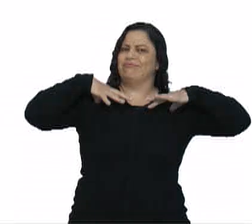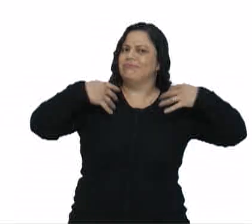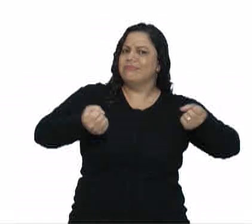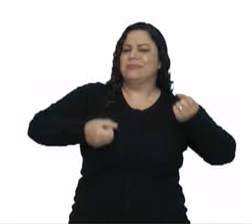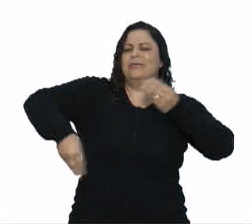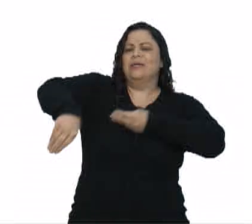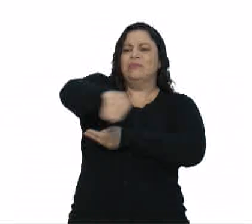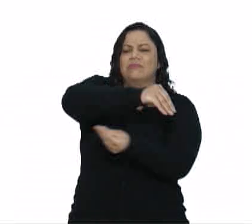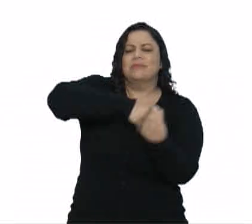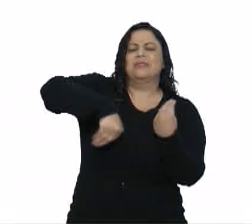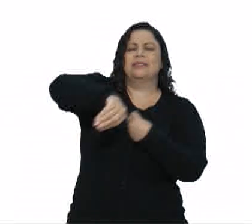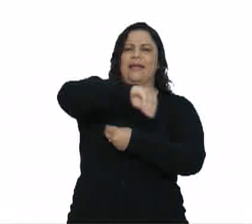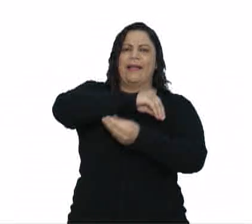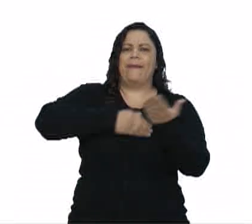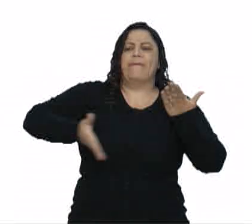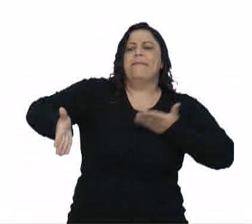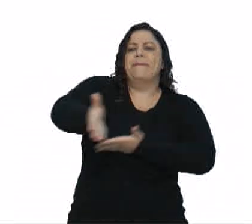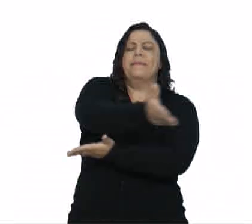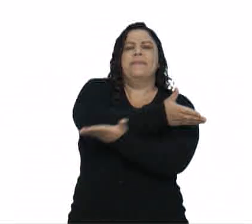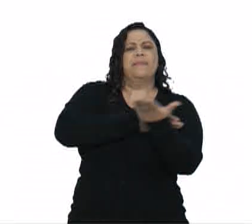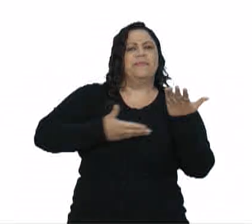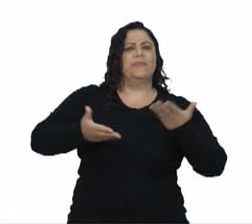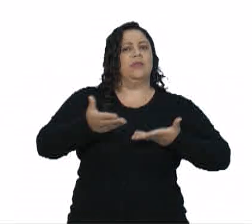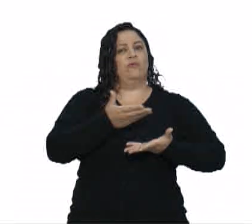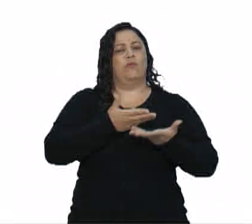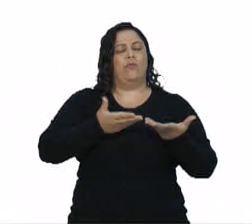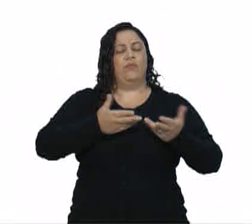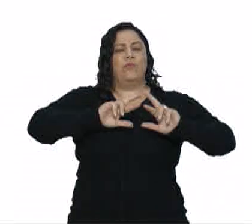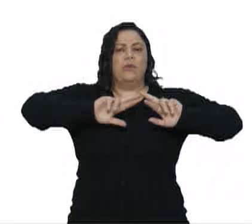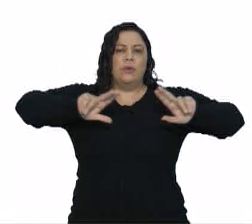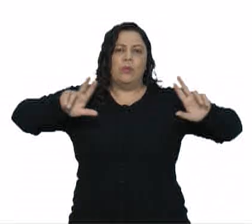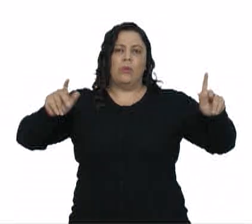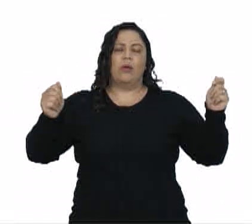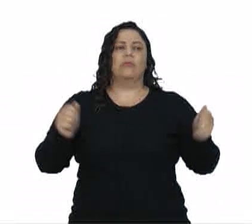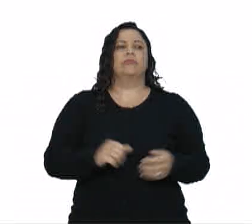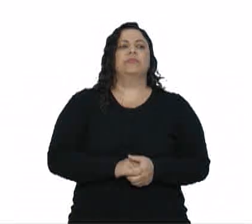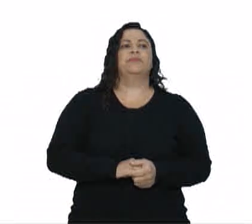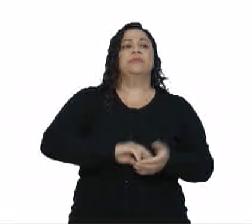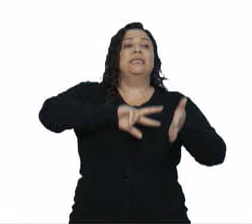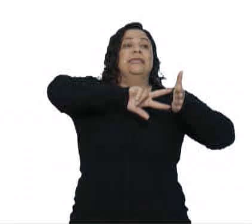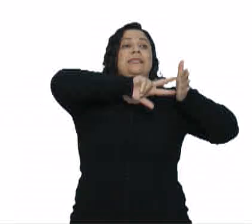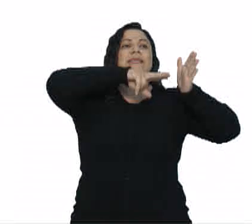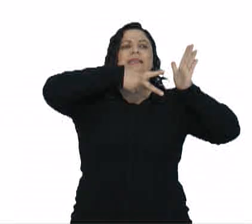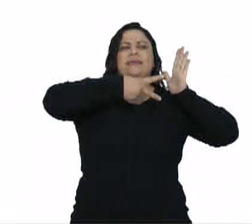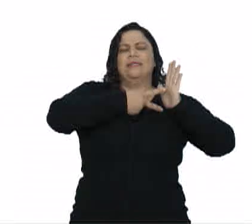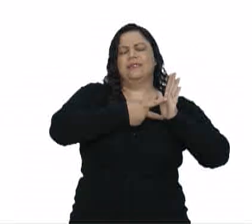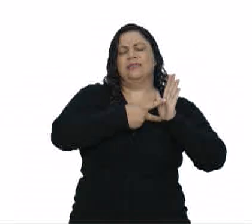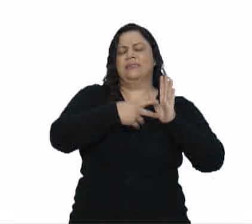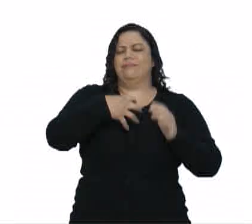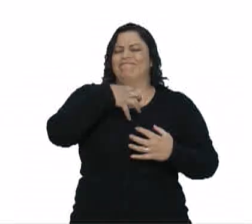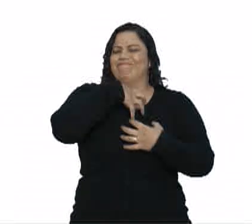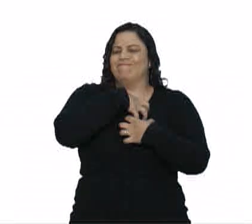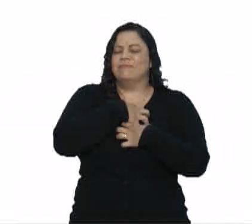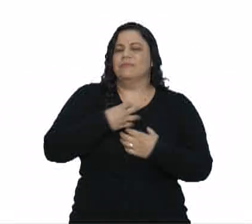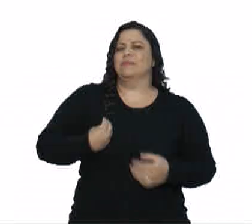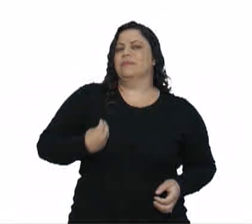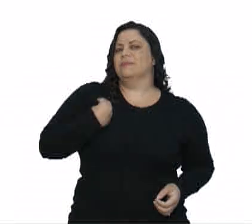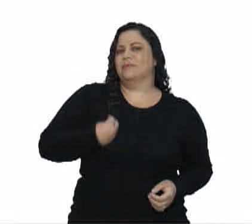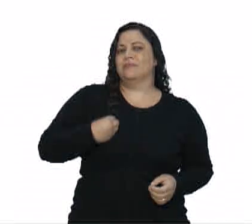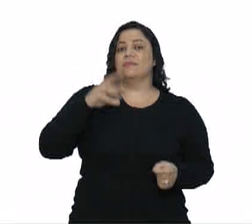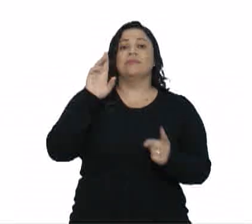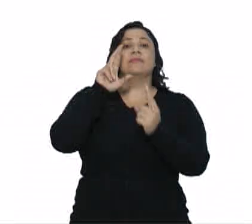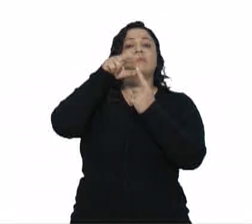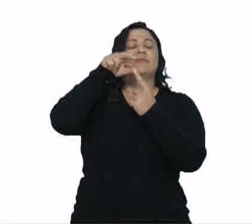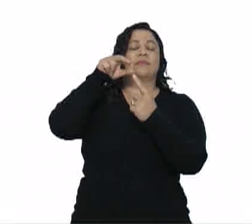envolvermos intensamente com algo, né? Se envolver. Significado, sentido do viver, representado na escolha